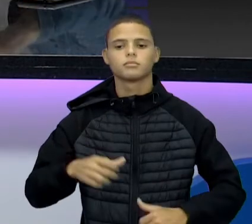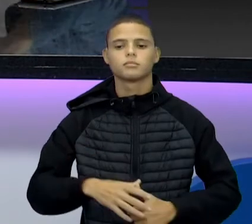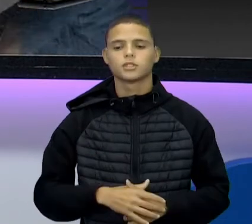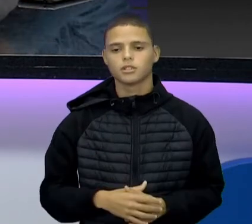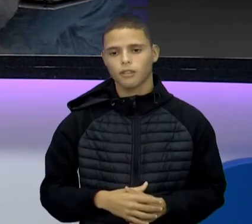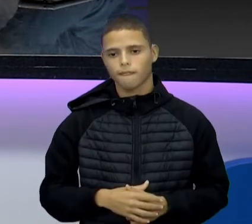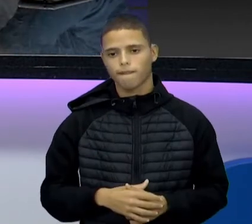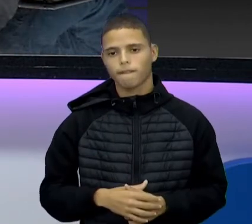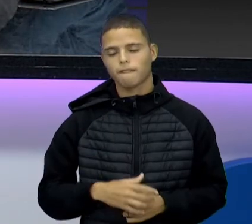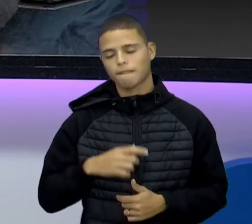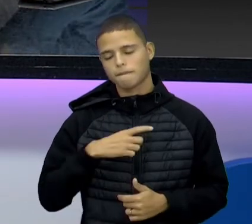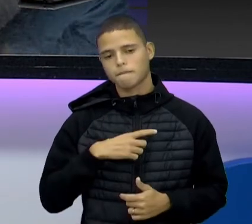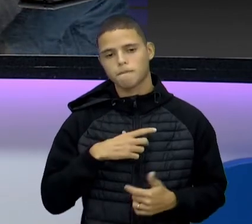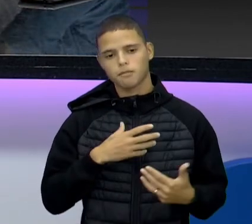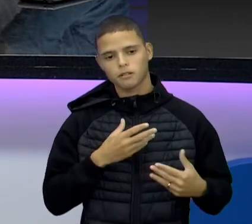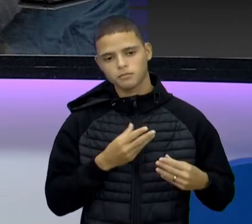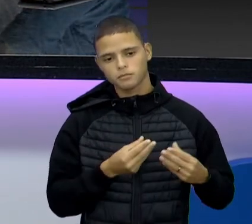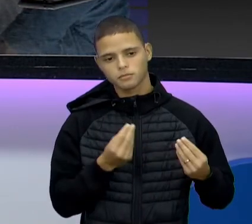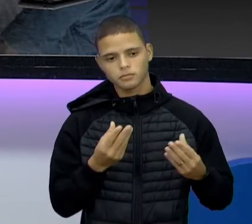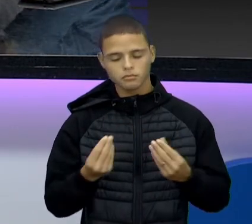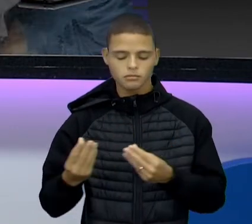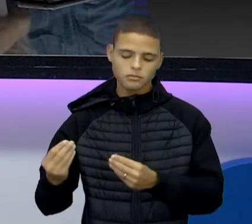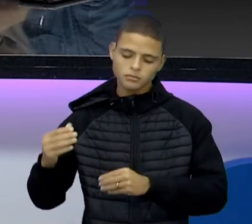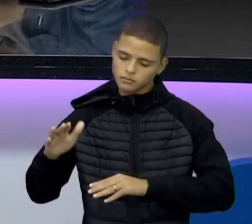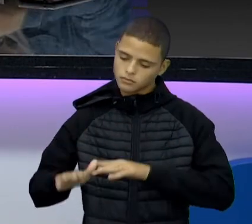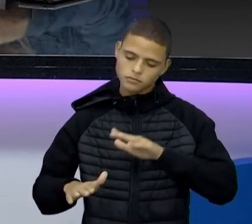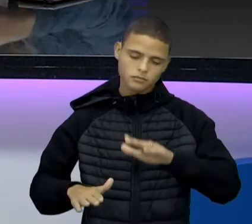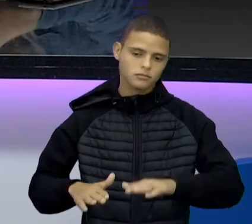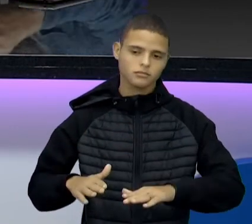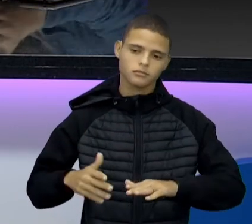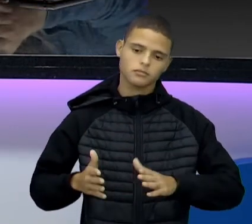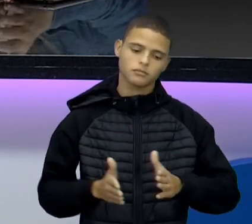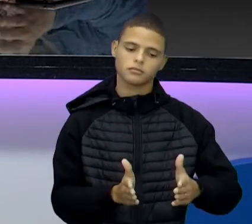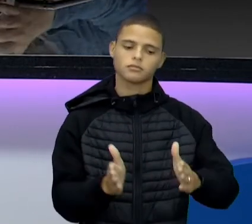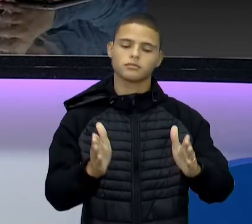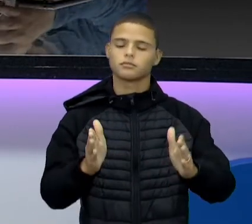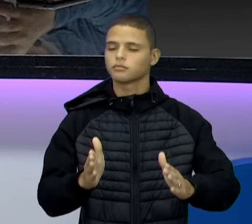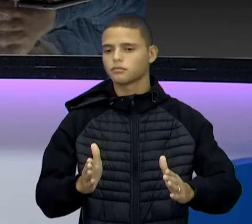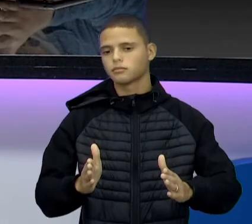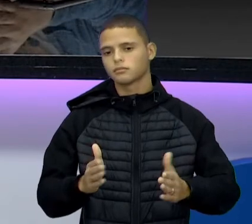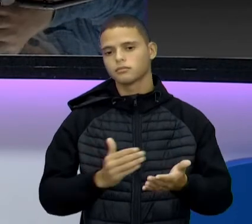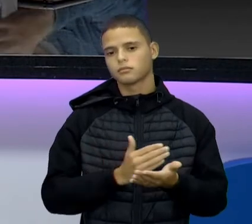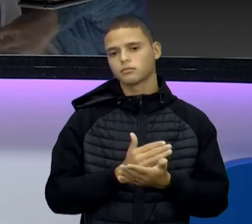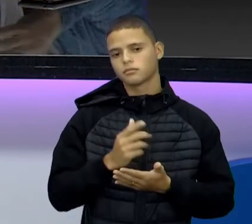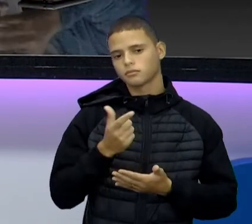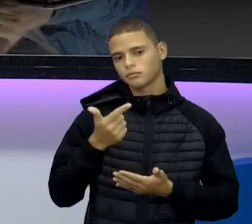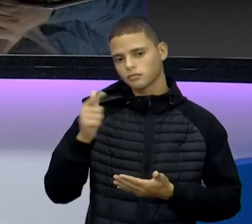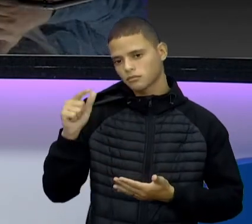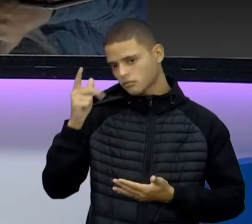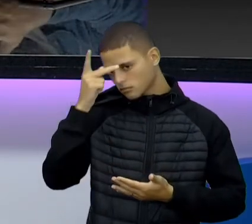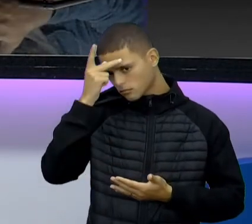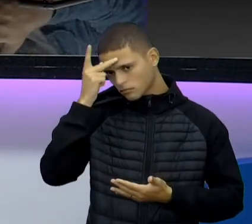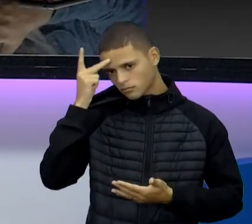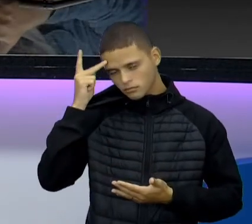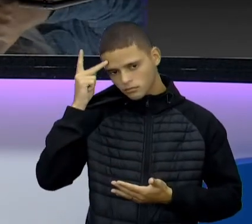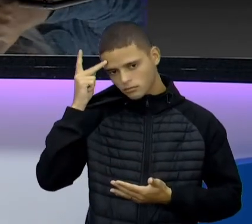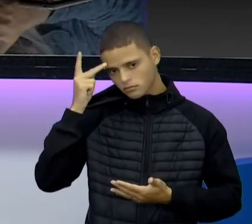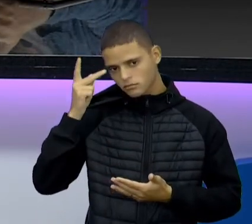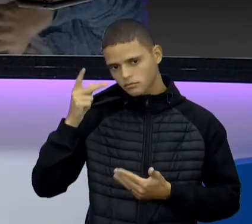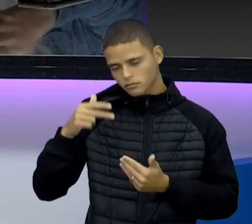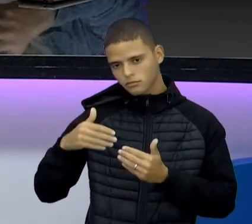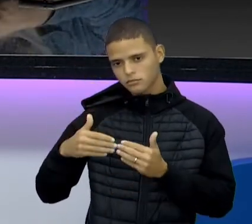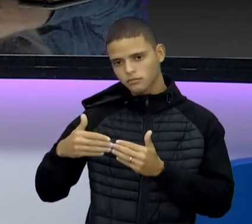tem ainda, né, um longo caminho a percorrer, que ele se inicia com outras pessoas anteriores a